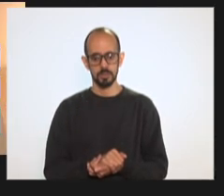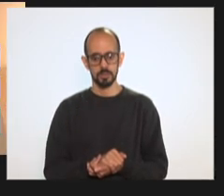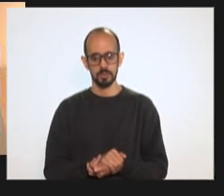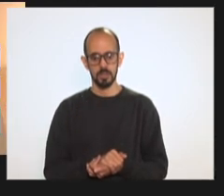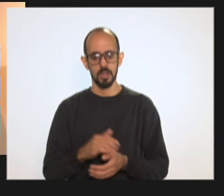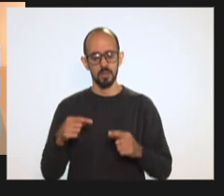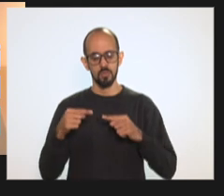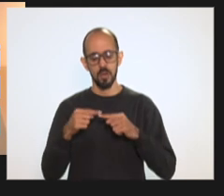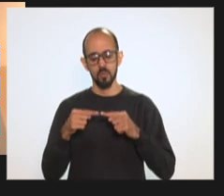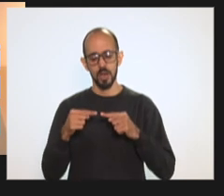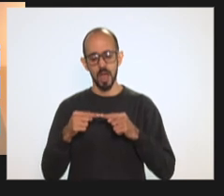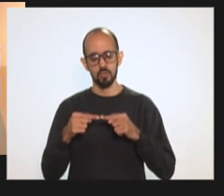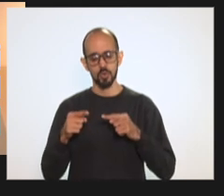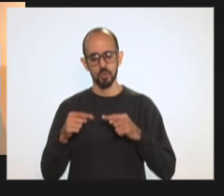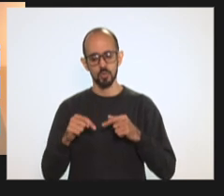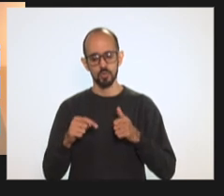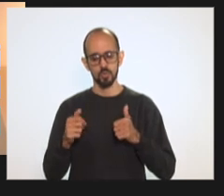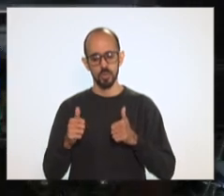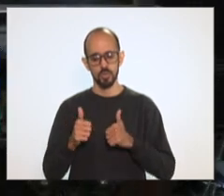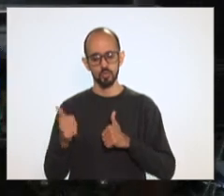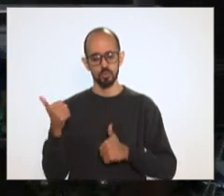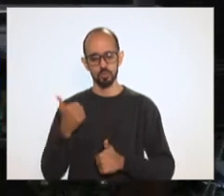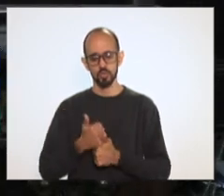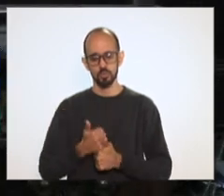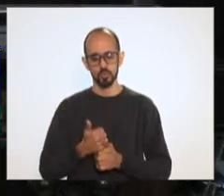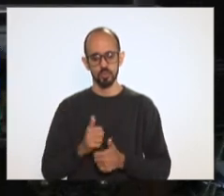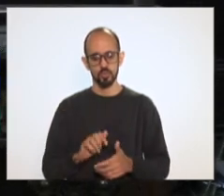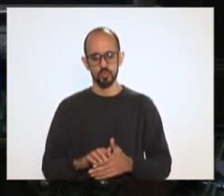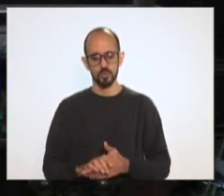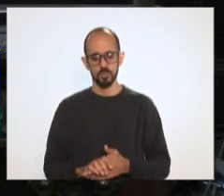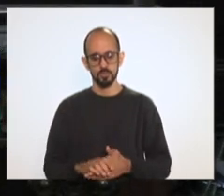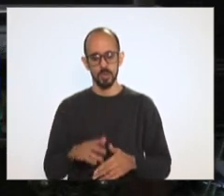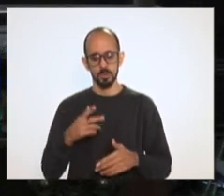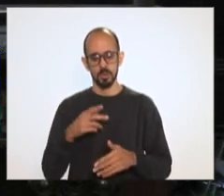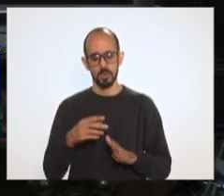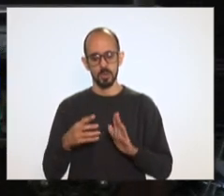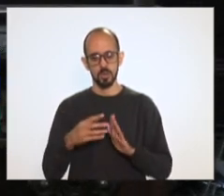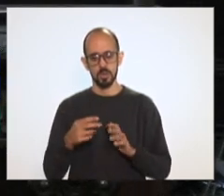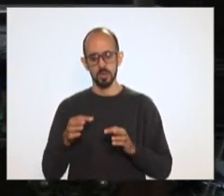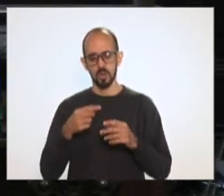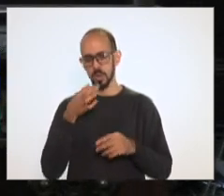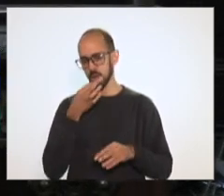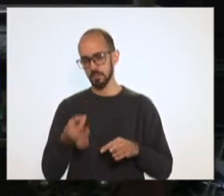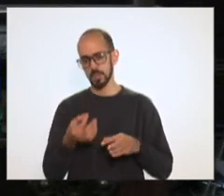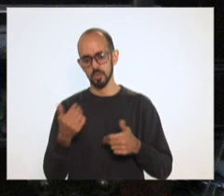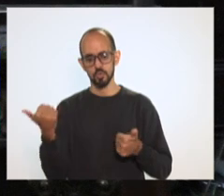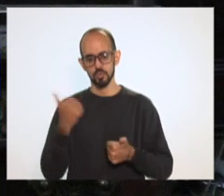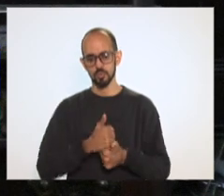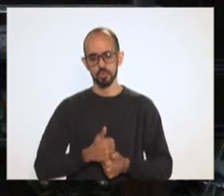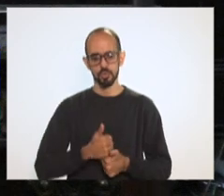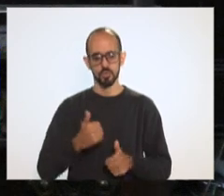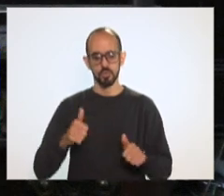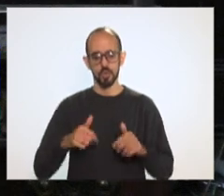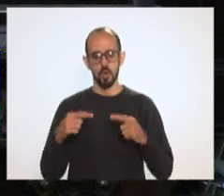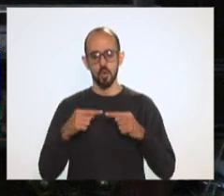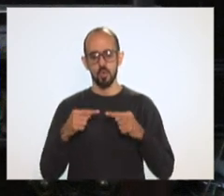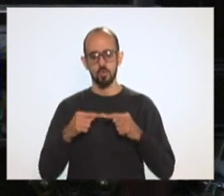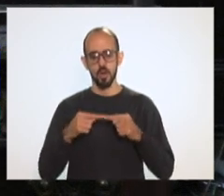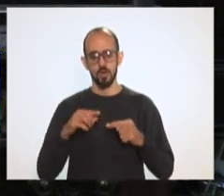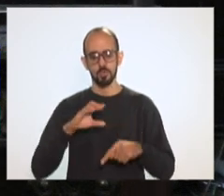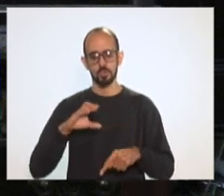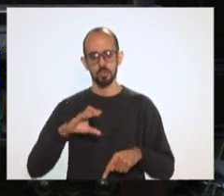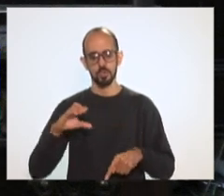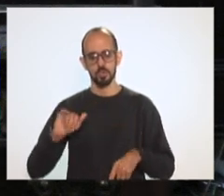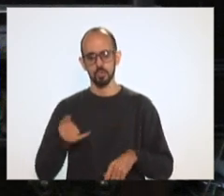favorável ao substitutivo ok os pareceres emitidos em votação substitutivo conforme a final de redação que a presidência defere